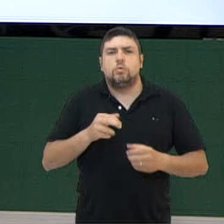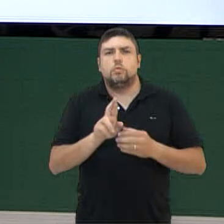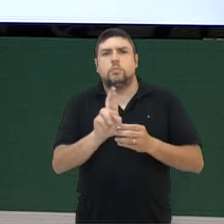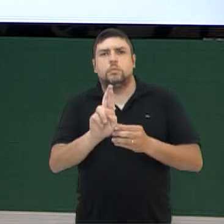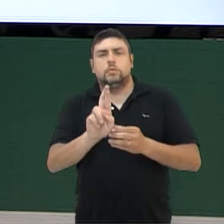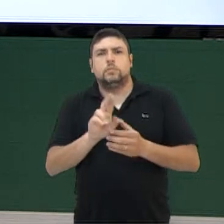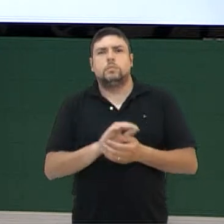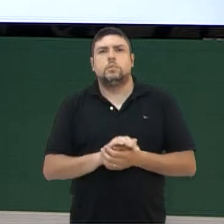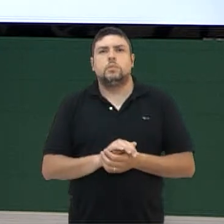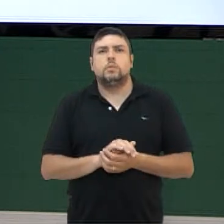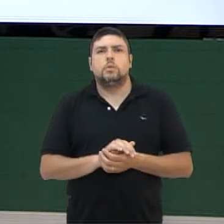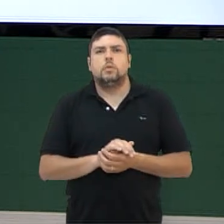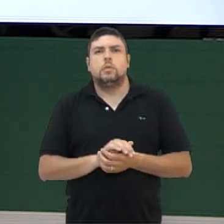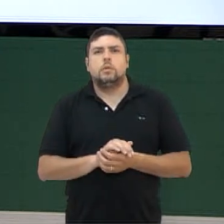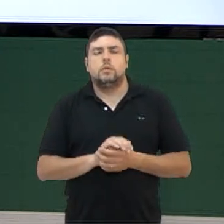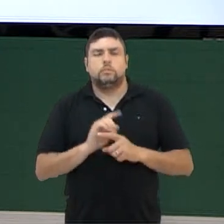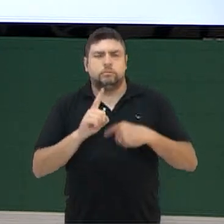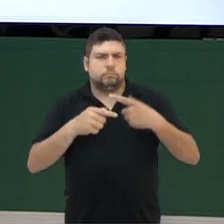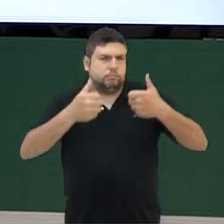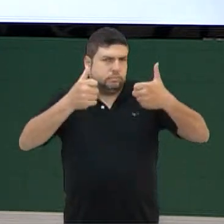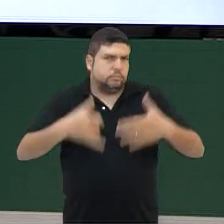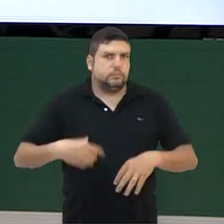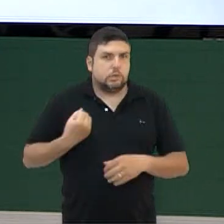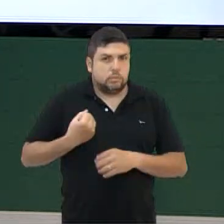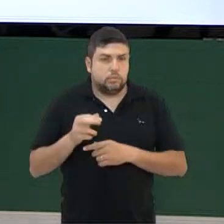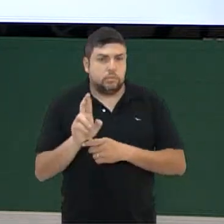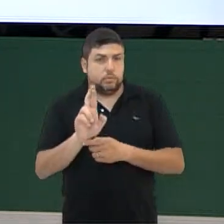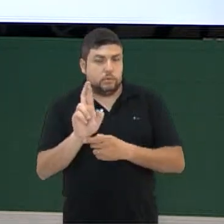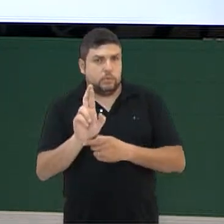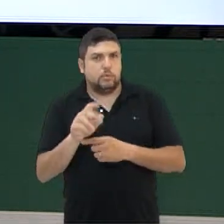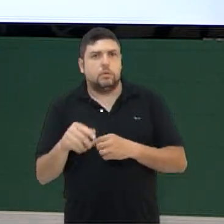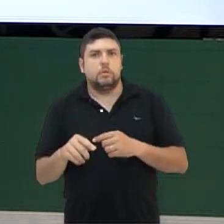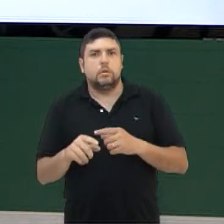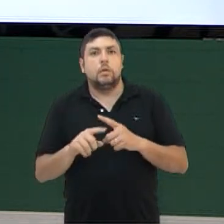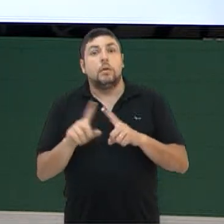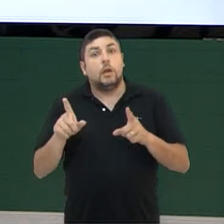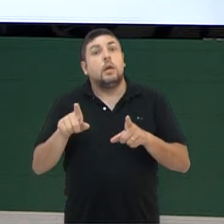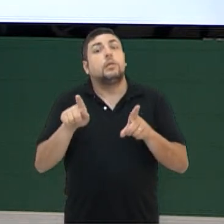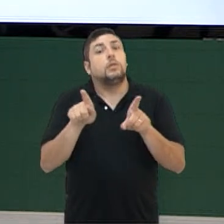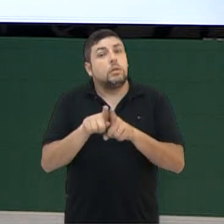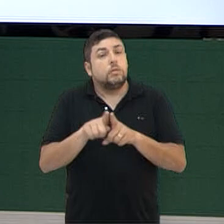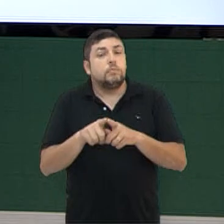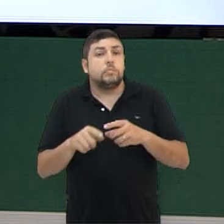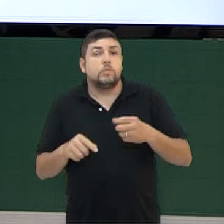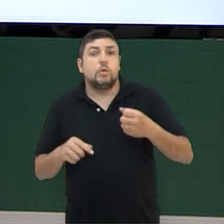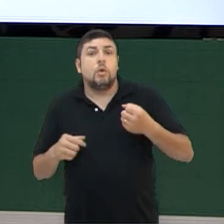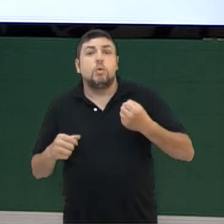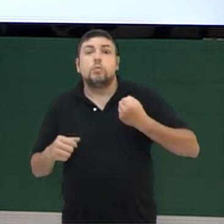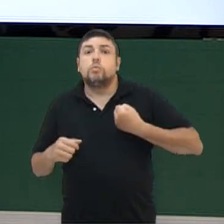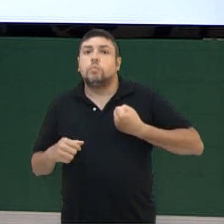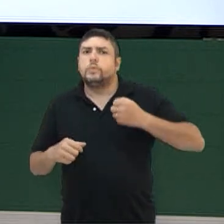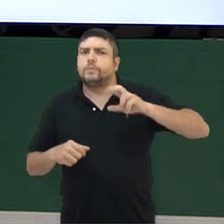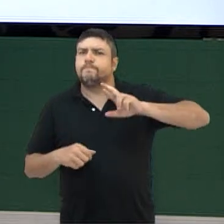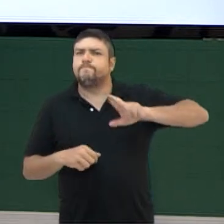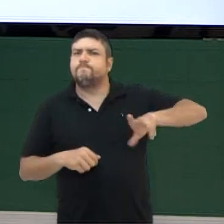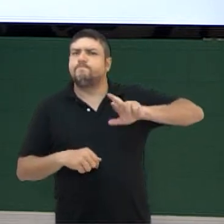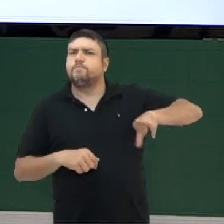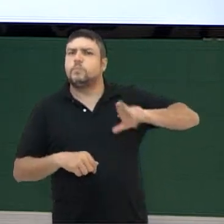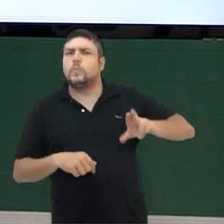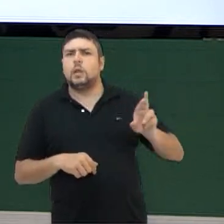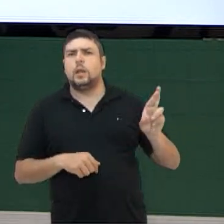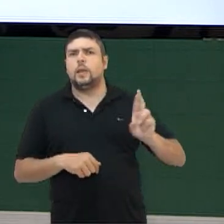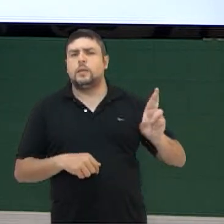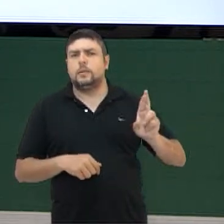aí, já vou falar mais sobre os números racionais, mas existem os números também que não podem ser racionais. E por que eles não